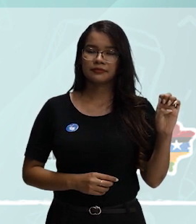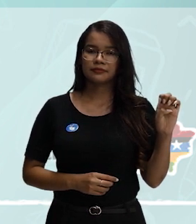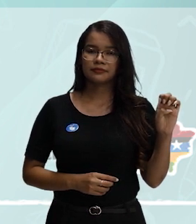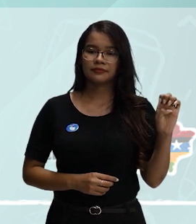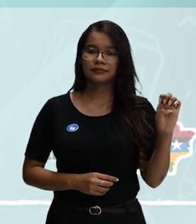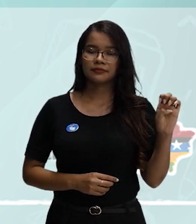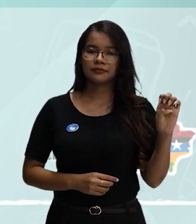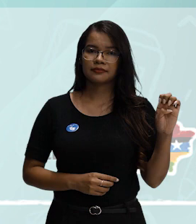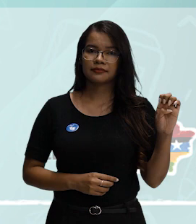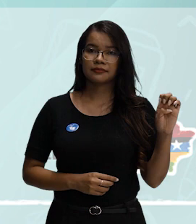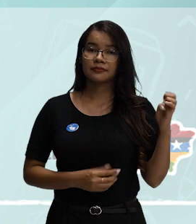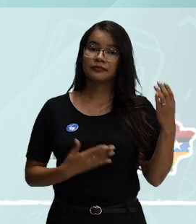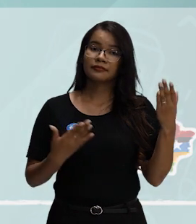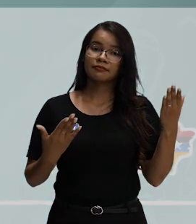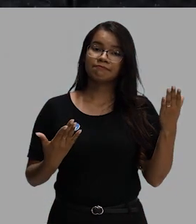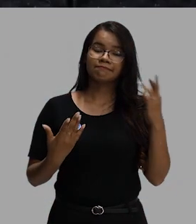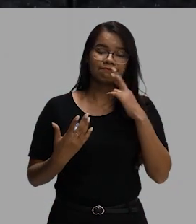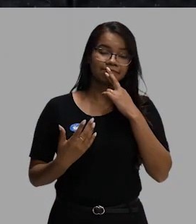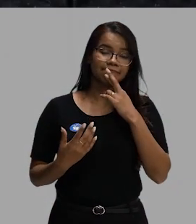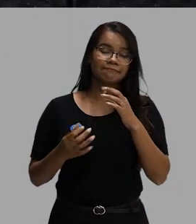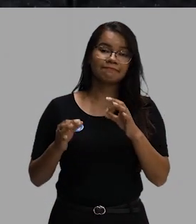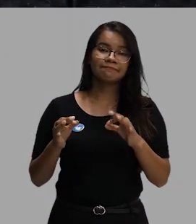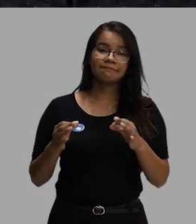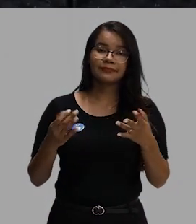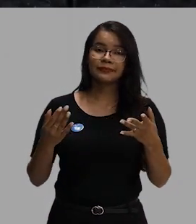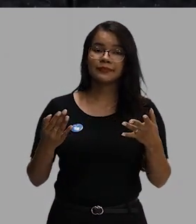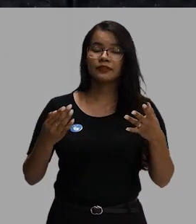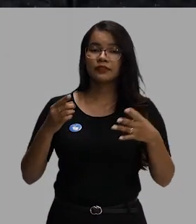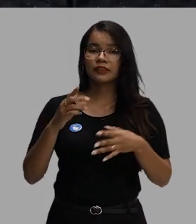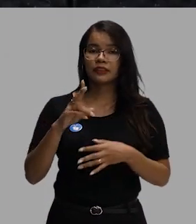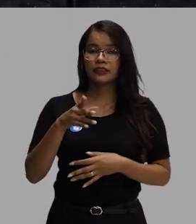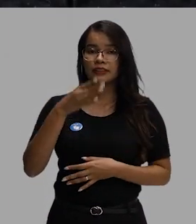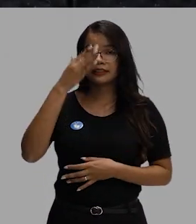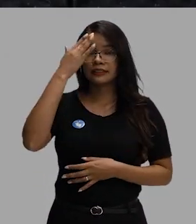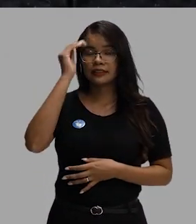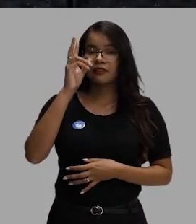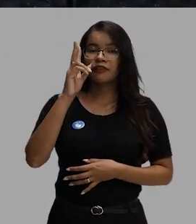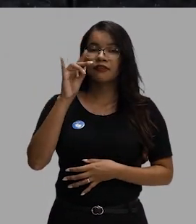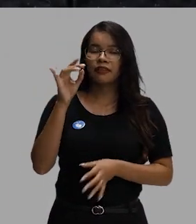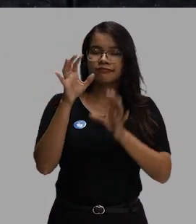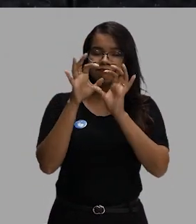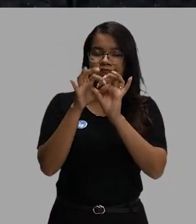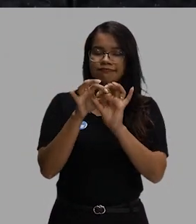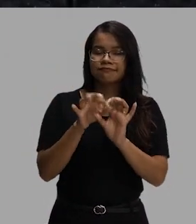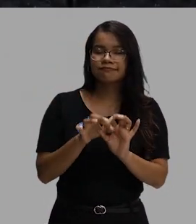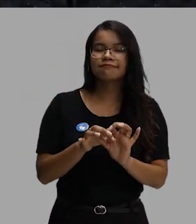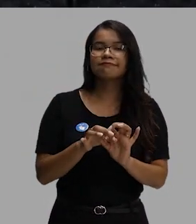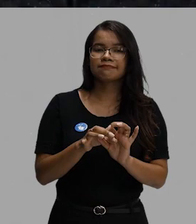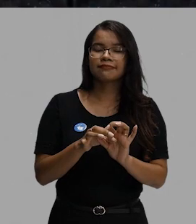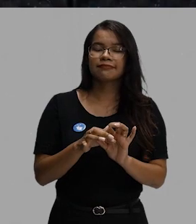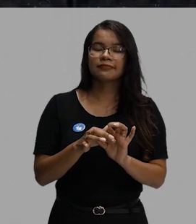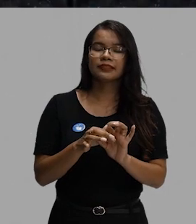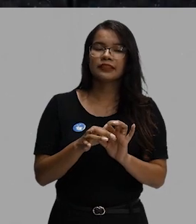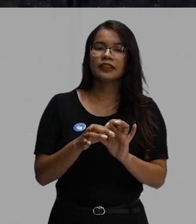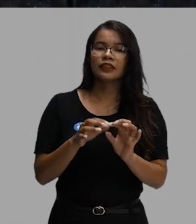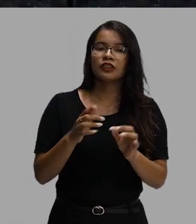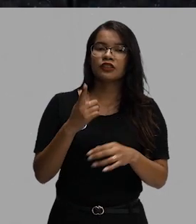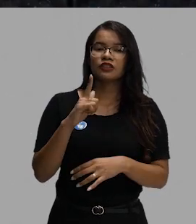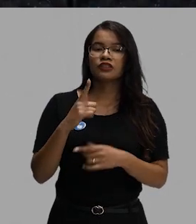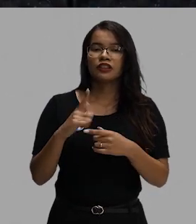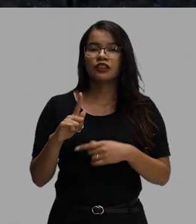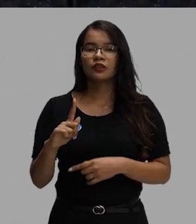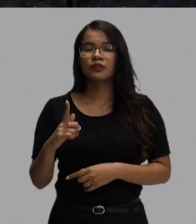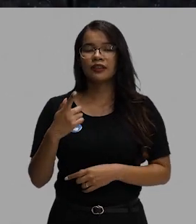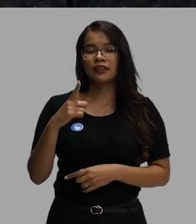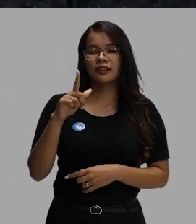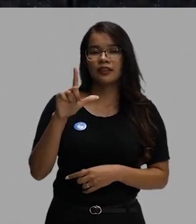solução para o sofrimento. E aí? Aí você já sabe, né? Contextualizar gênero lírico, que está diferente dessa